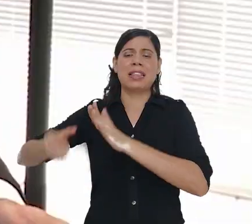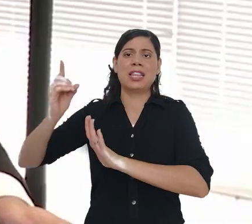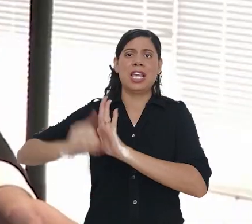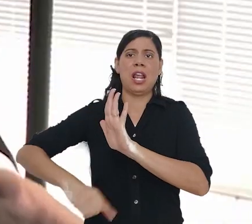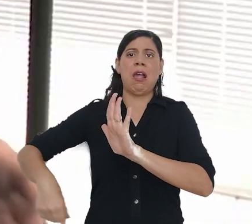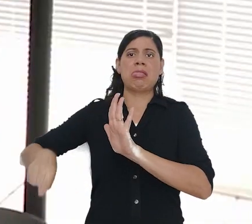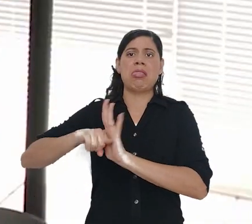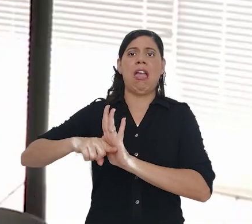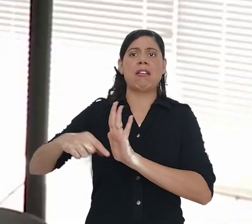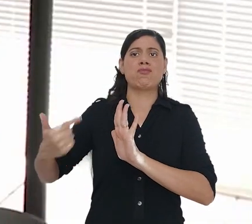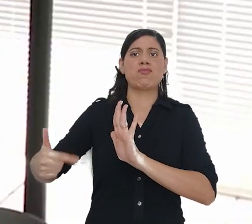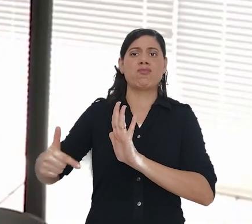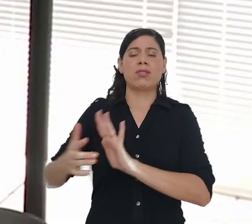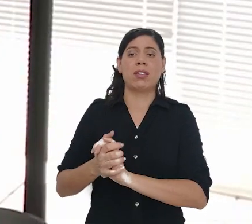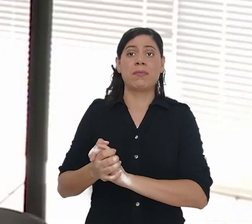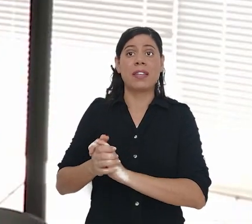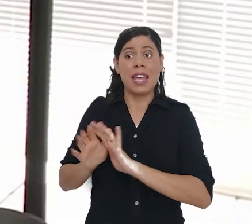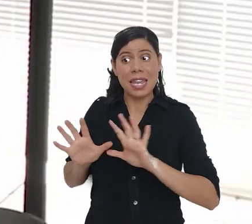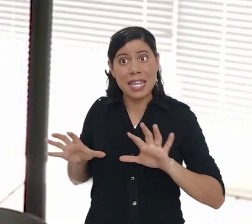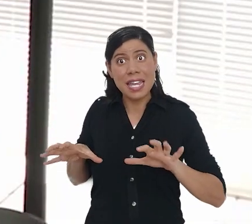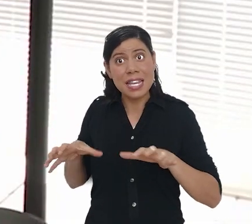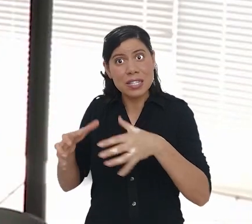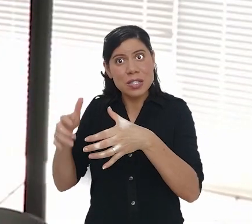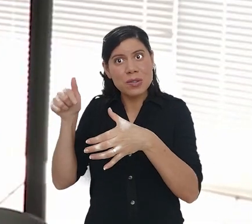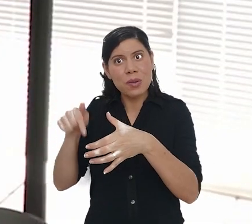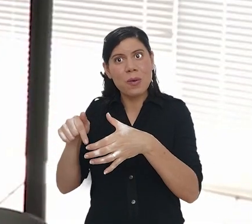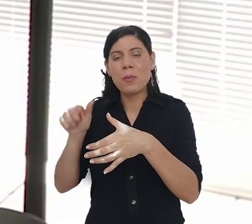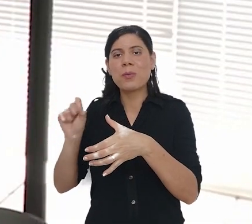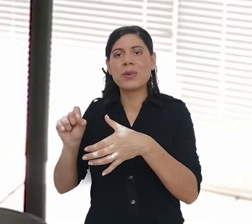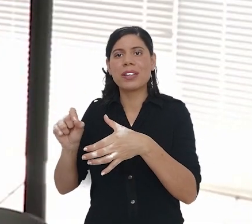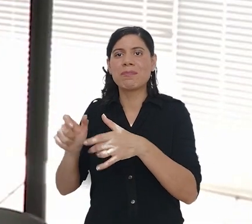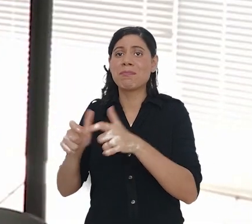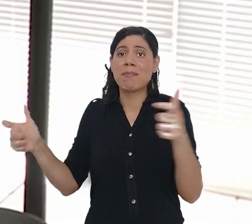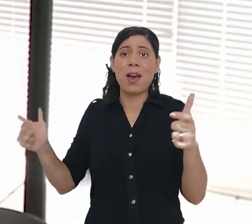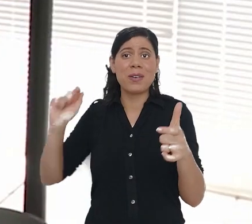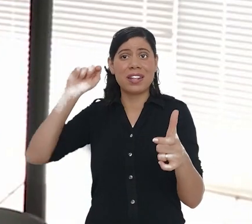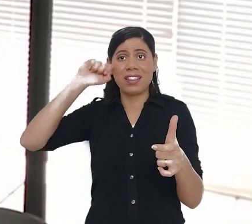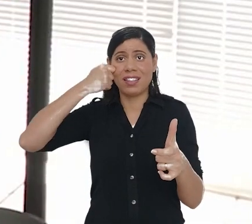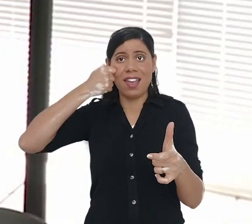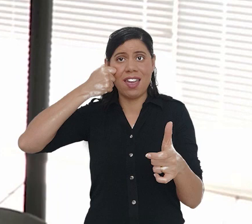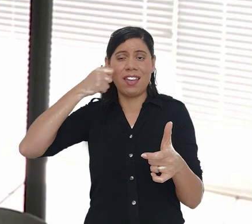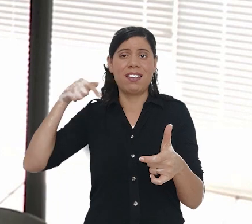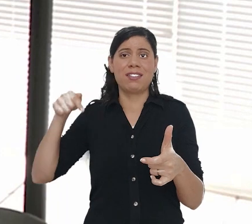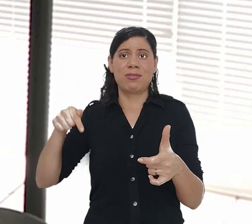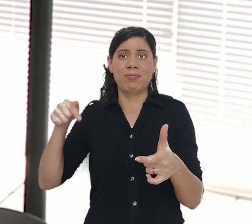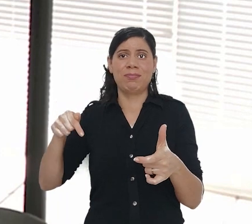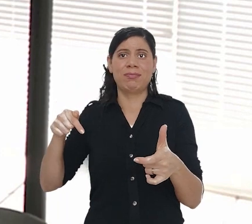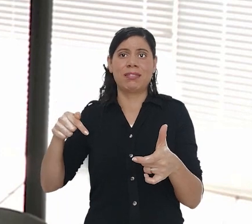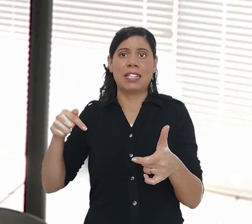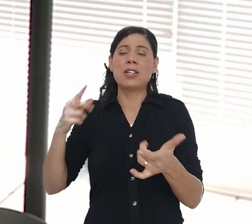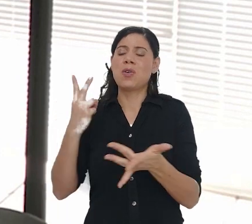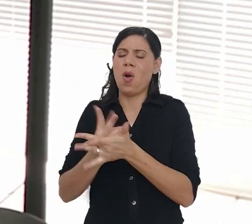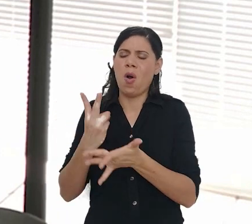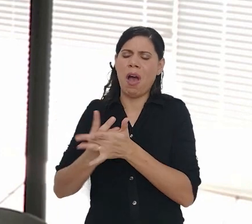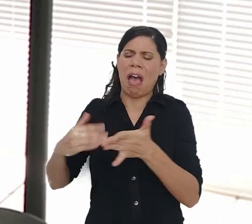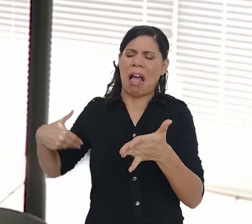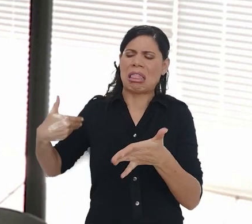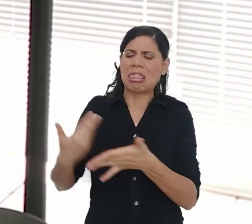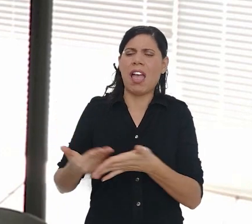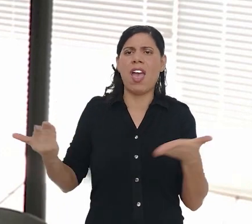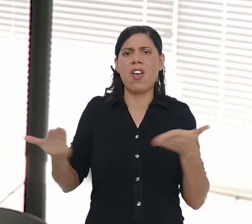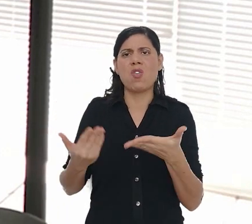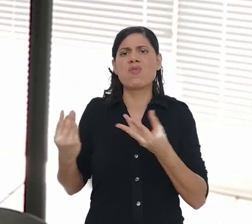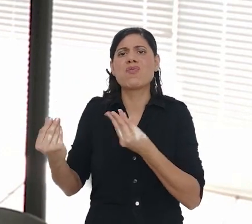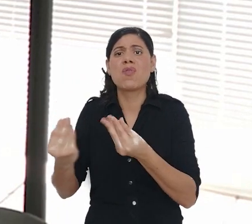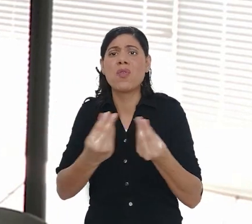né? Essa camada da população é majoritariamente negra, é a que continua mais socialmente vulnerável, mais sem